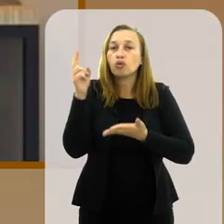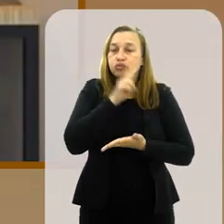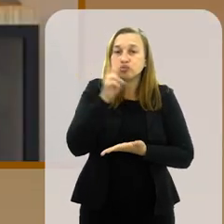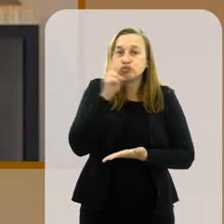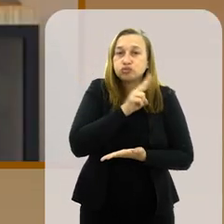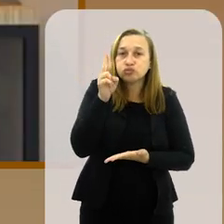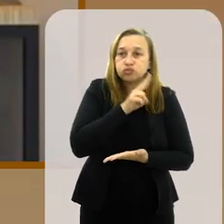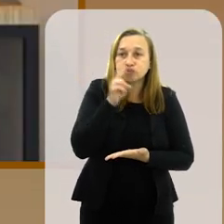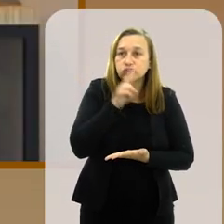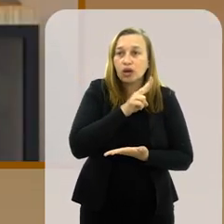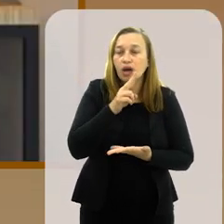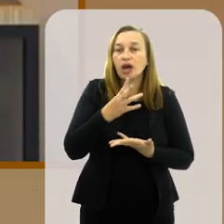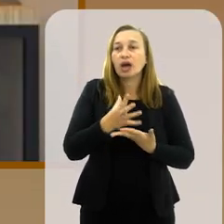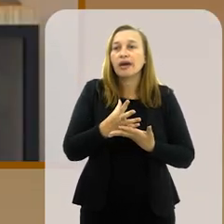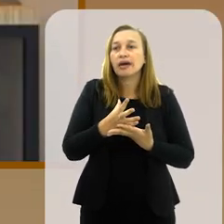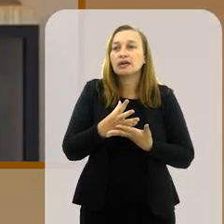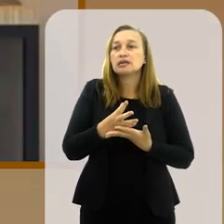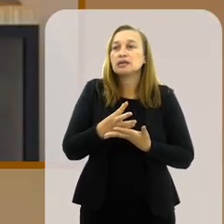imediato, urgente,